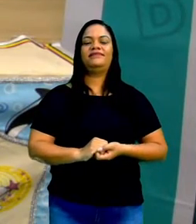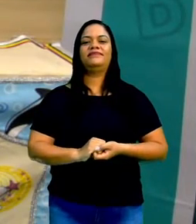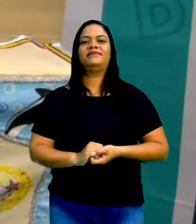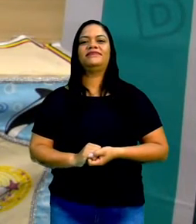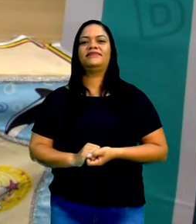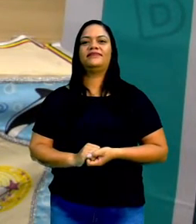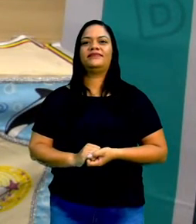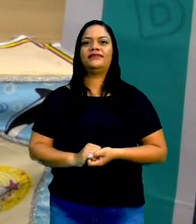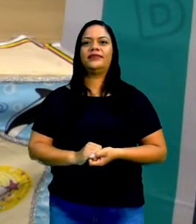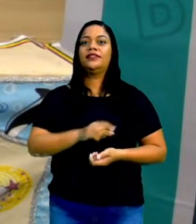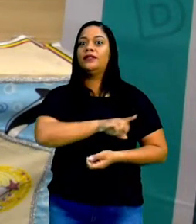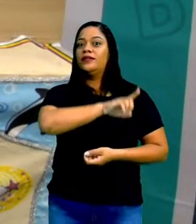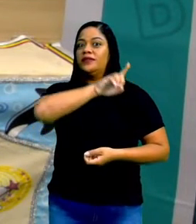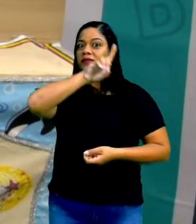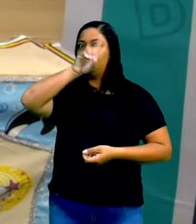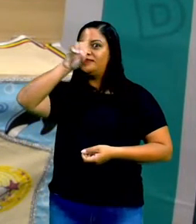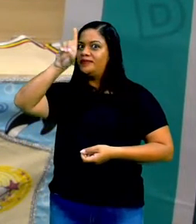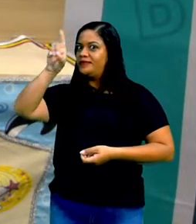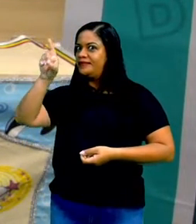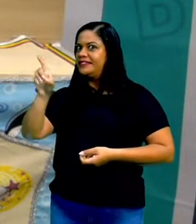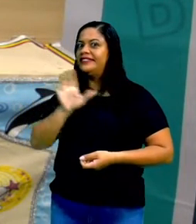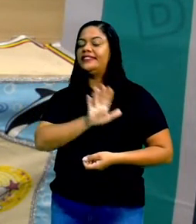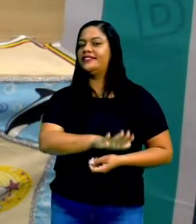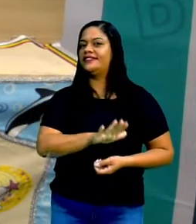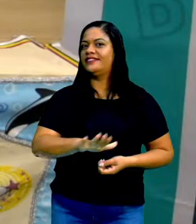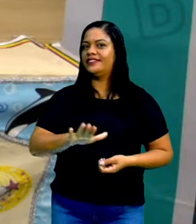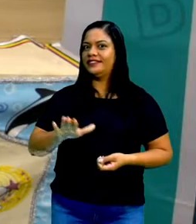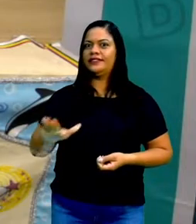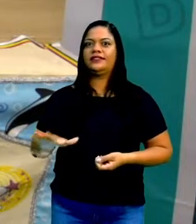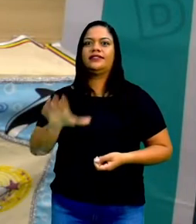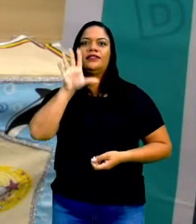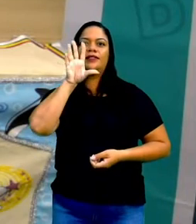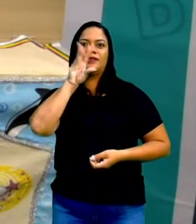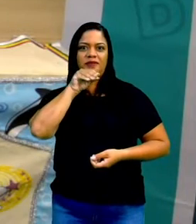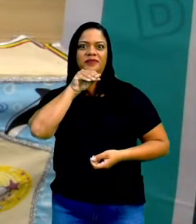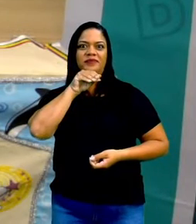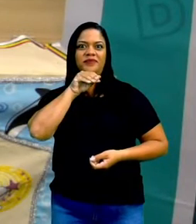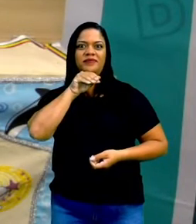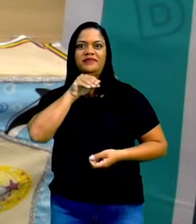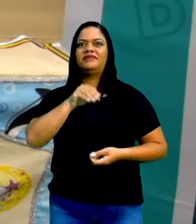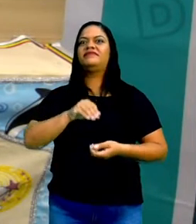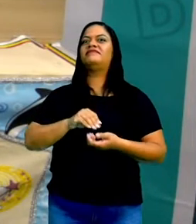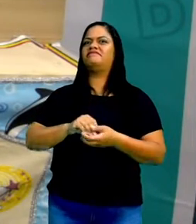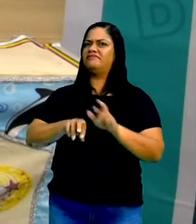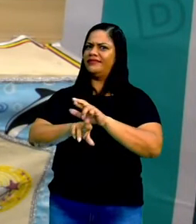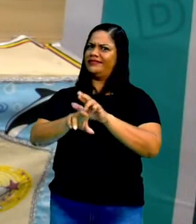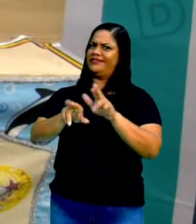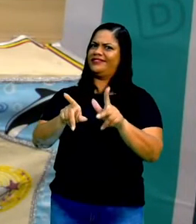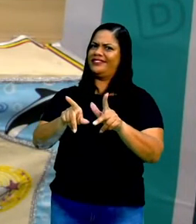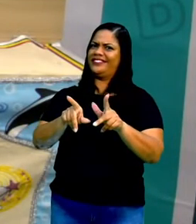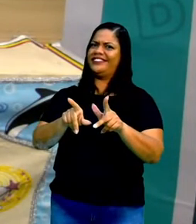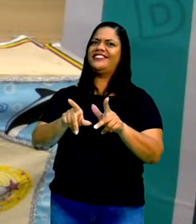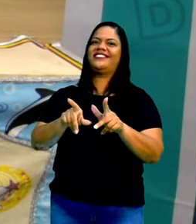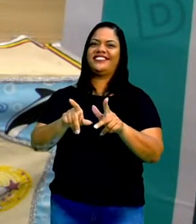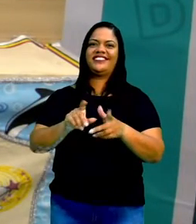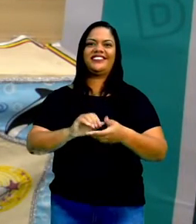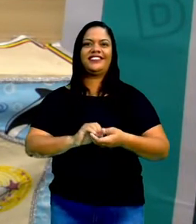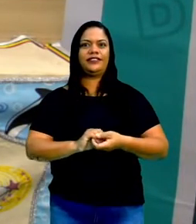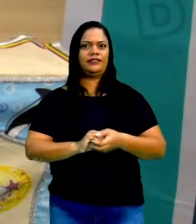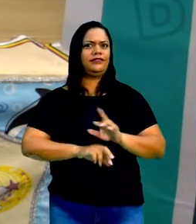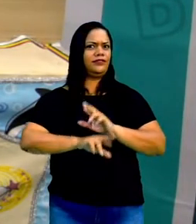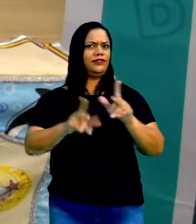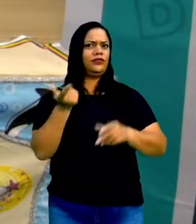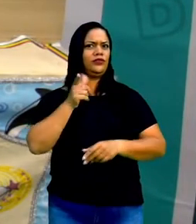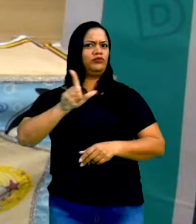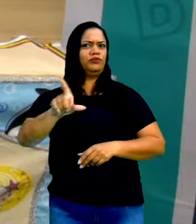Vamos lá. Era uma vez, crianças, um patinho diferente dos